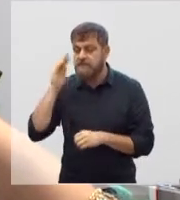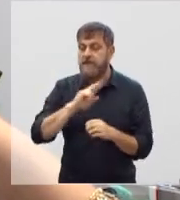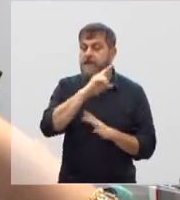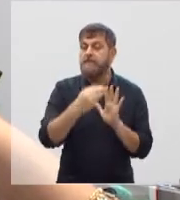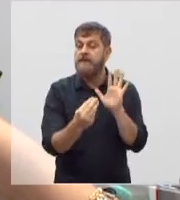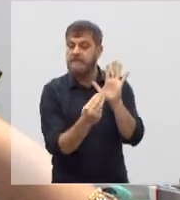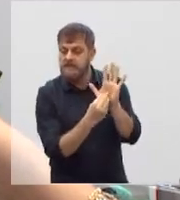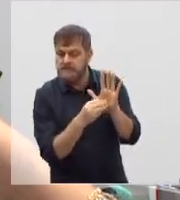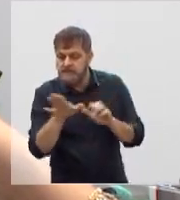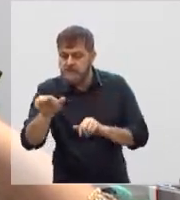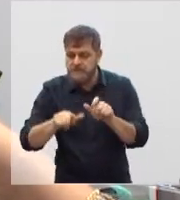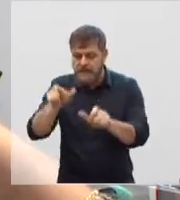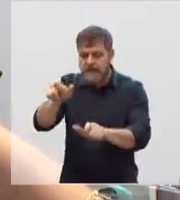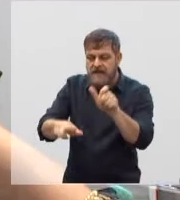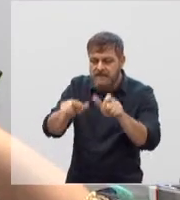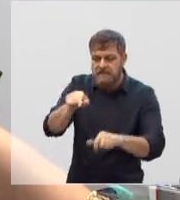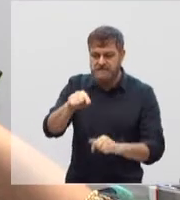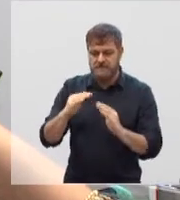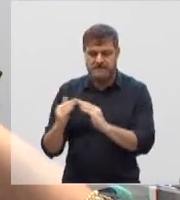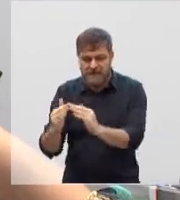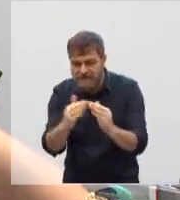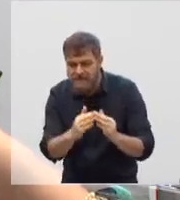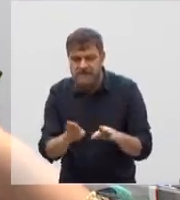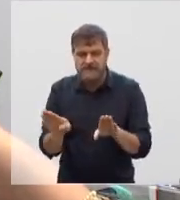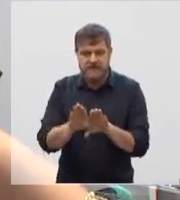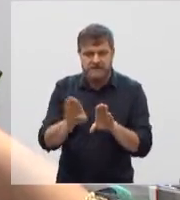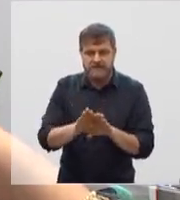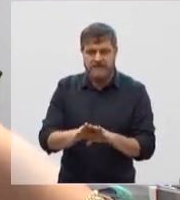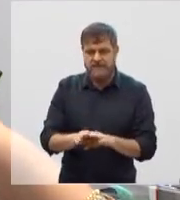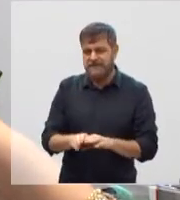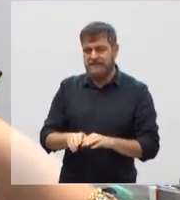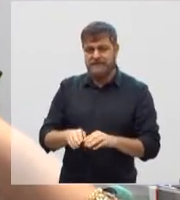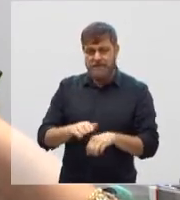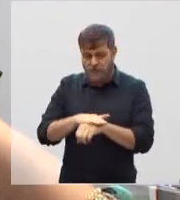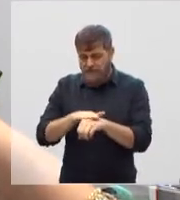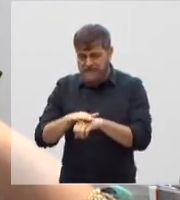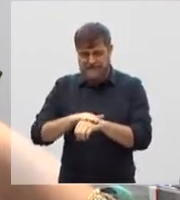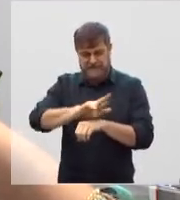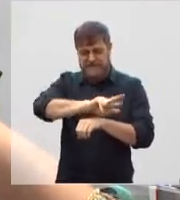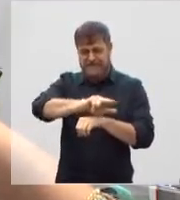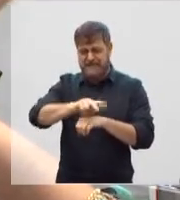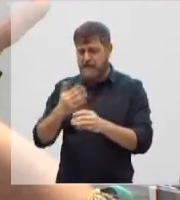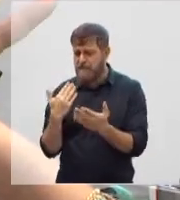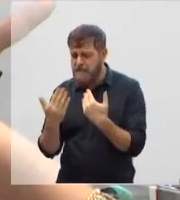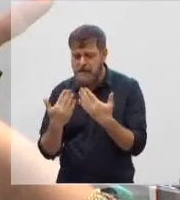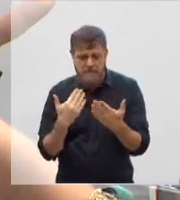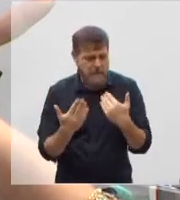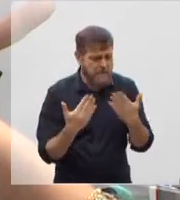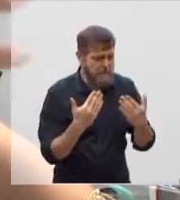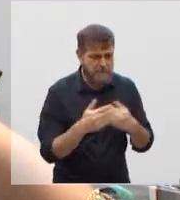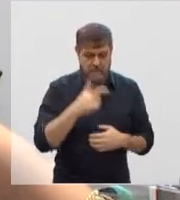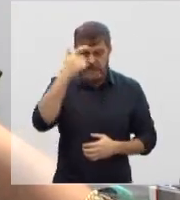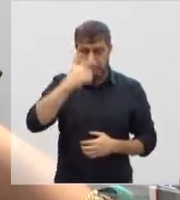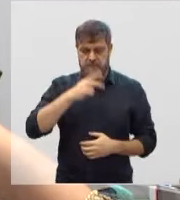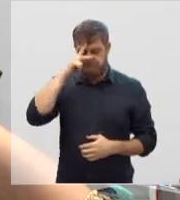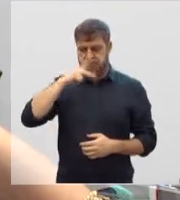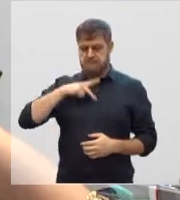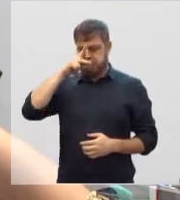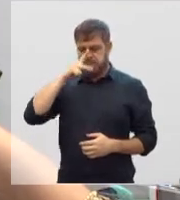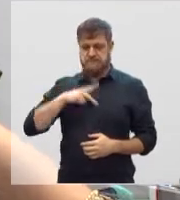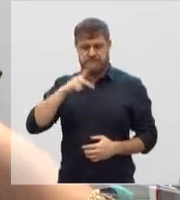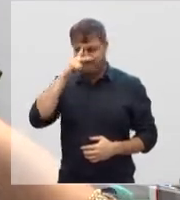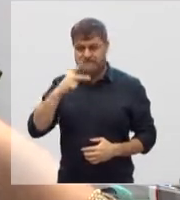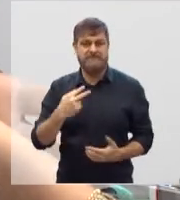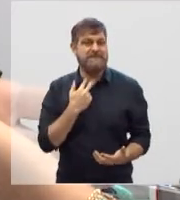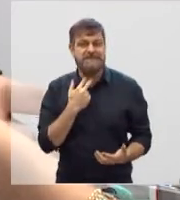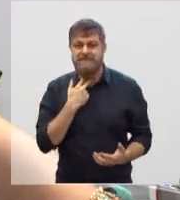meio ambiente, você tem que conversar com o morador que está ali, você tem que conversar com os povos autóctones, você tem que conversar com todo mundo. Quem não tem essa